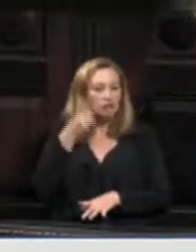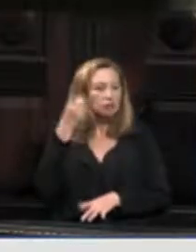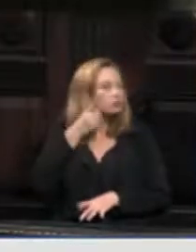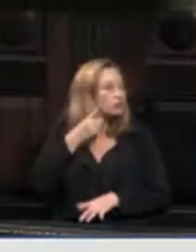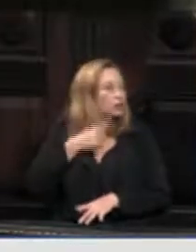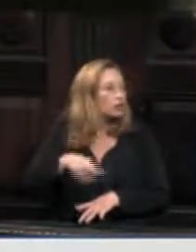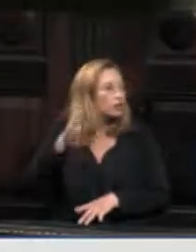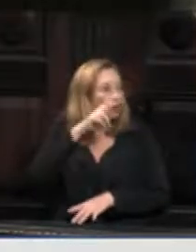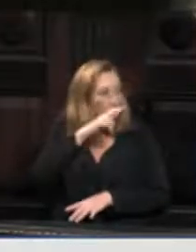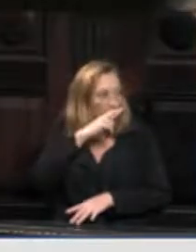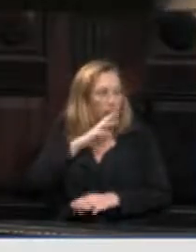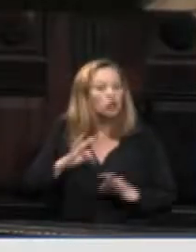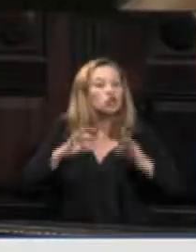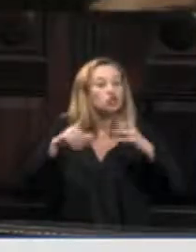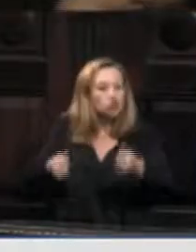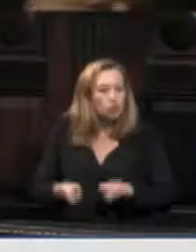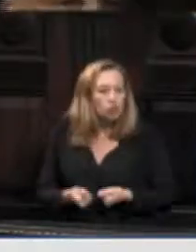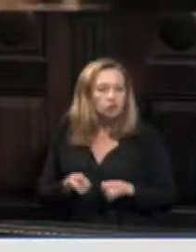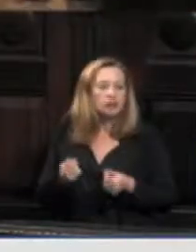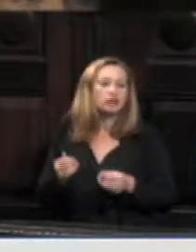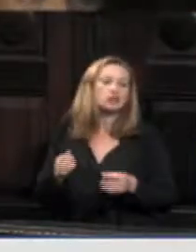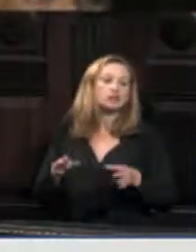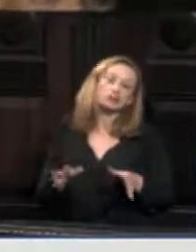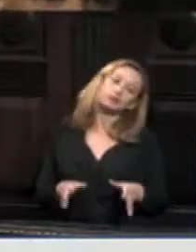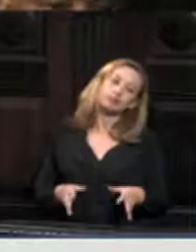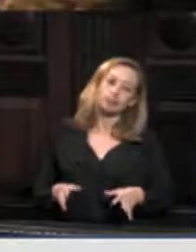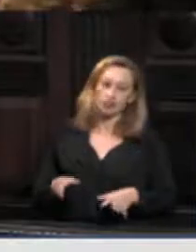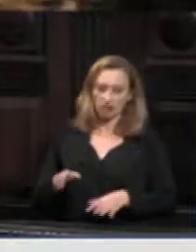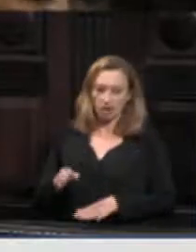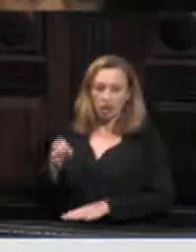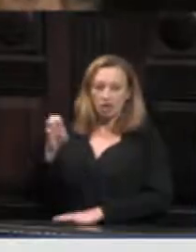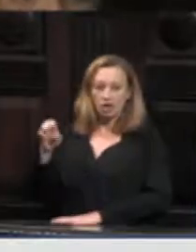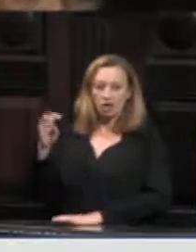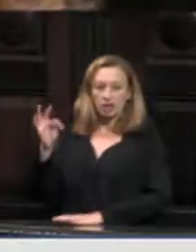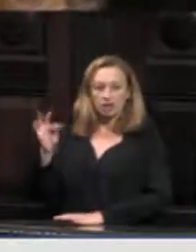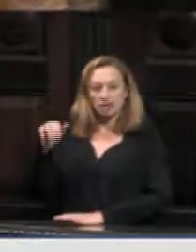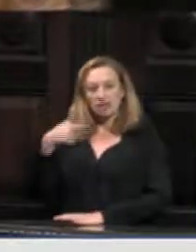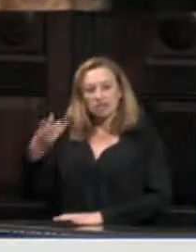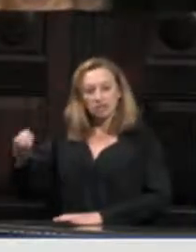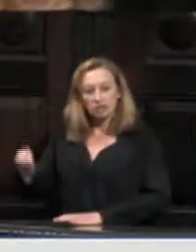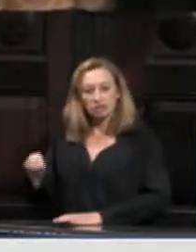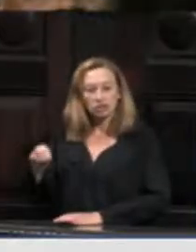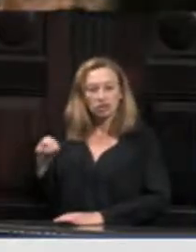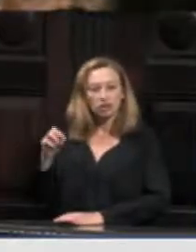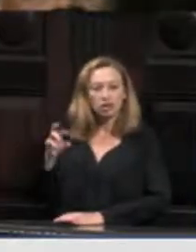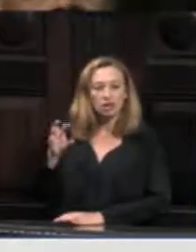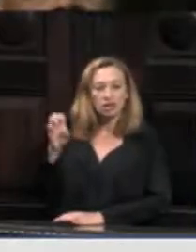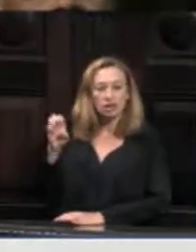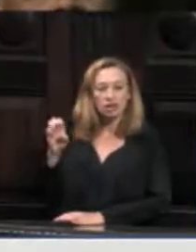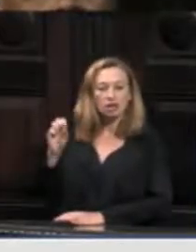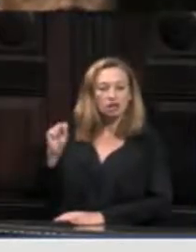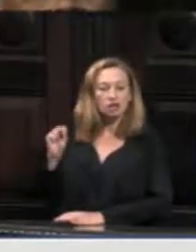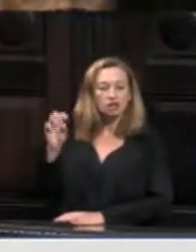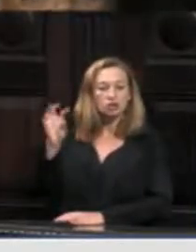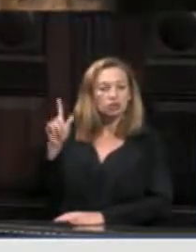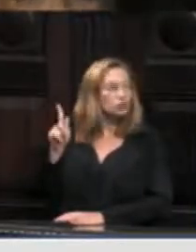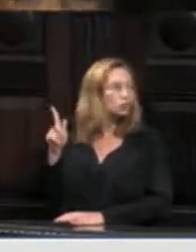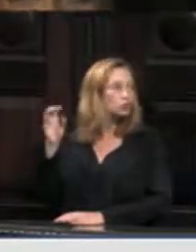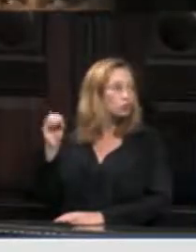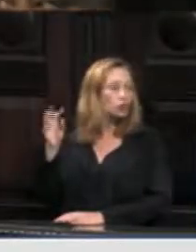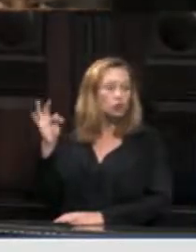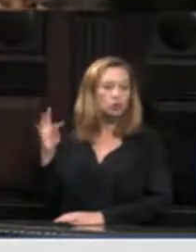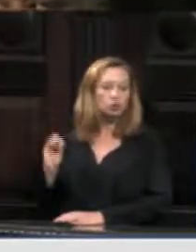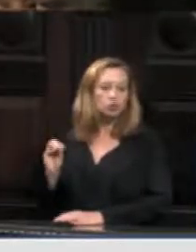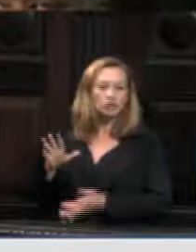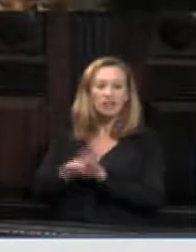12 estações de tratamento de esgoto. Sabe quantas tem funcionando com apoio da SEDAI? Sabe quantas não?